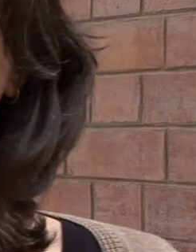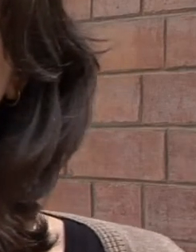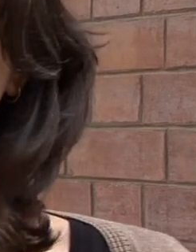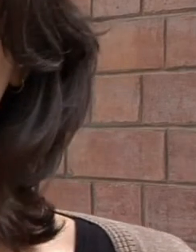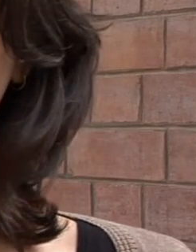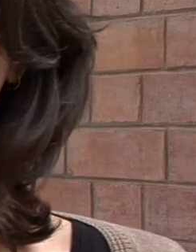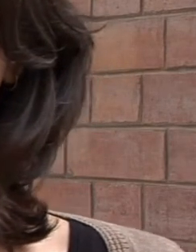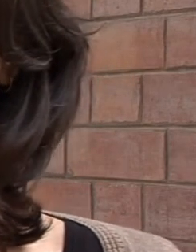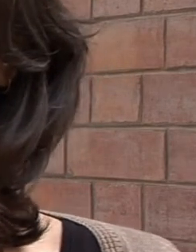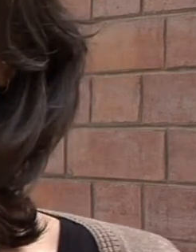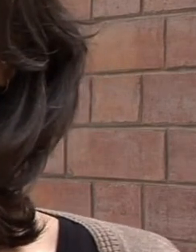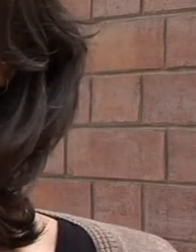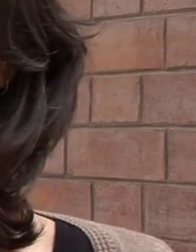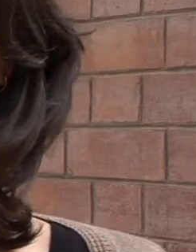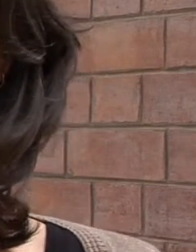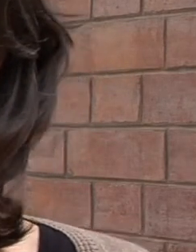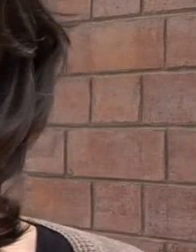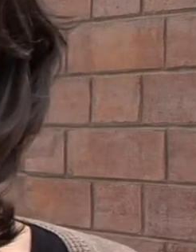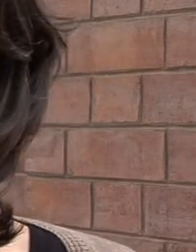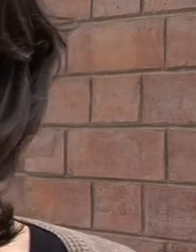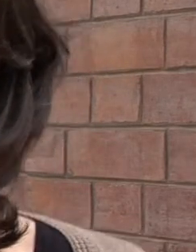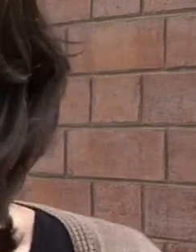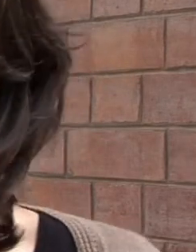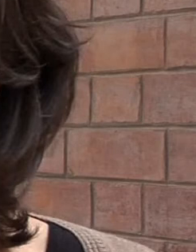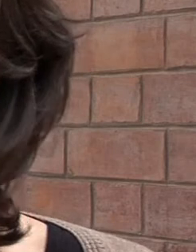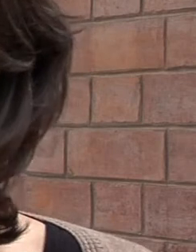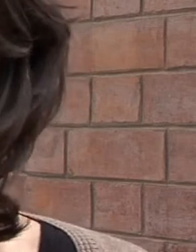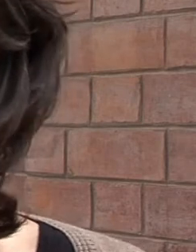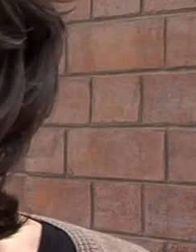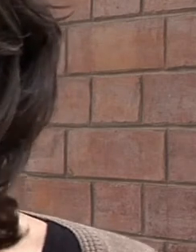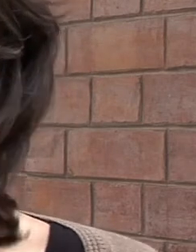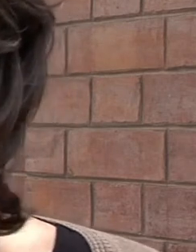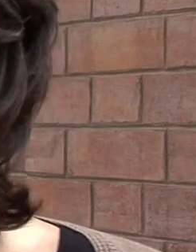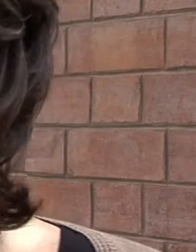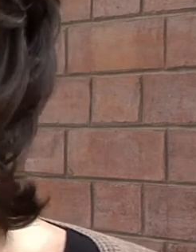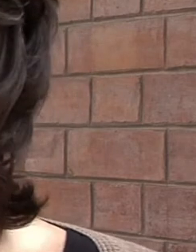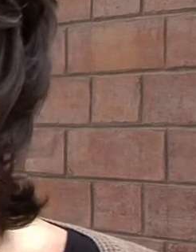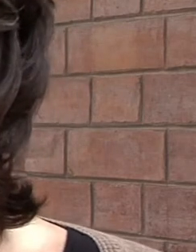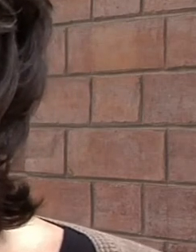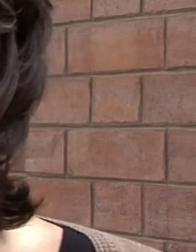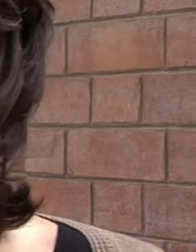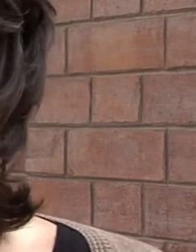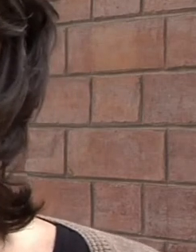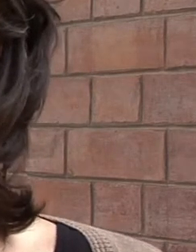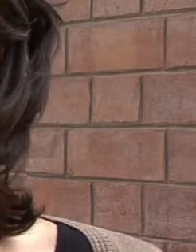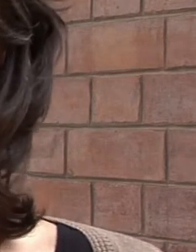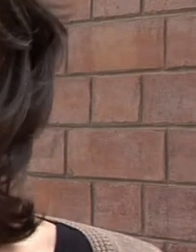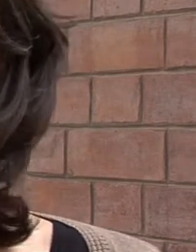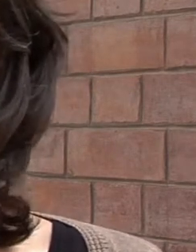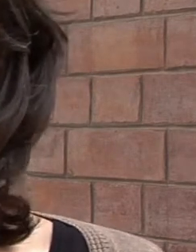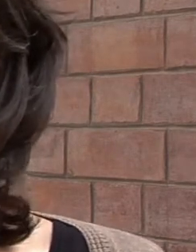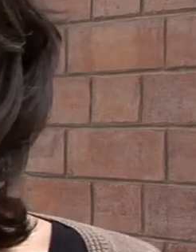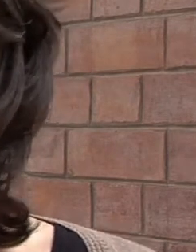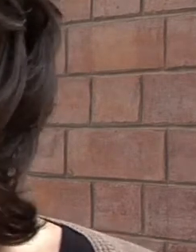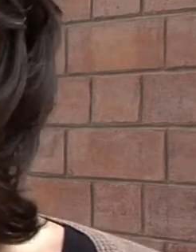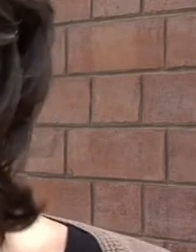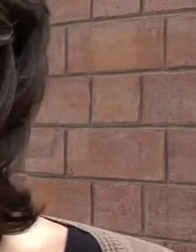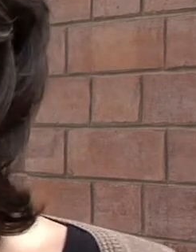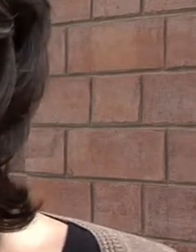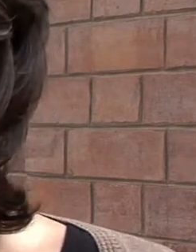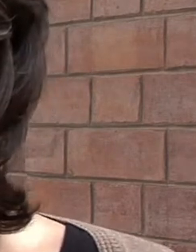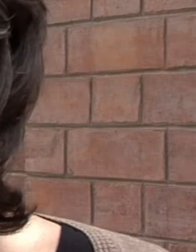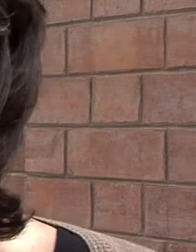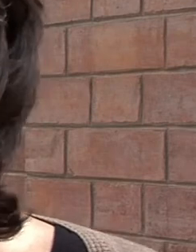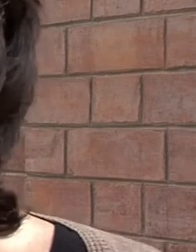arquitetura. Nós que estudamos arquitetura e trabalhamos com patrimônio, a gente chama de arte integrada, ou